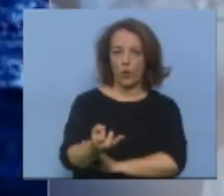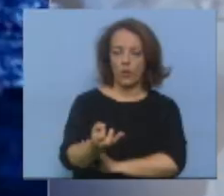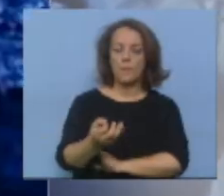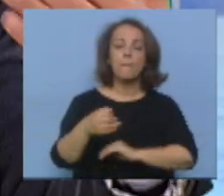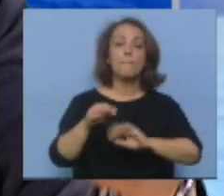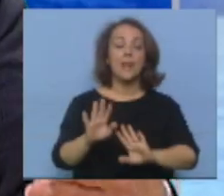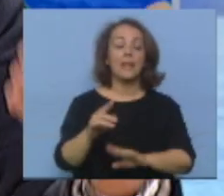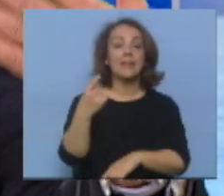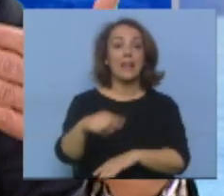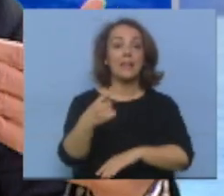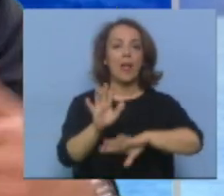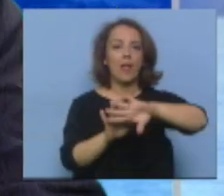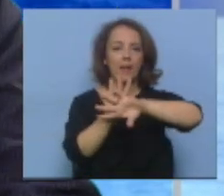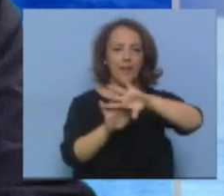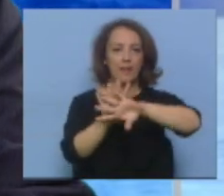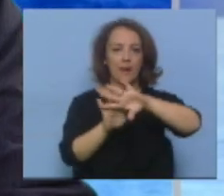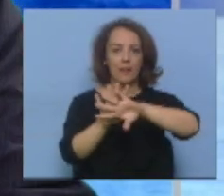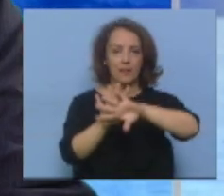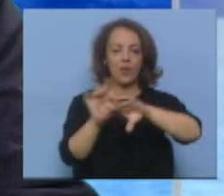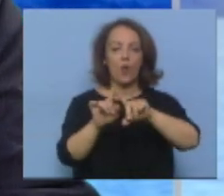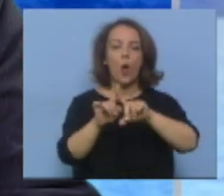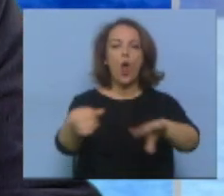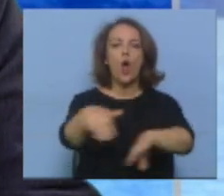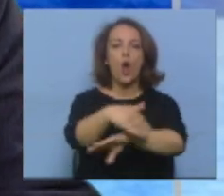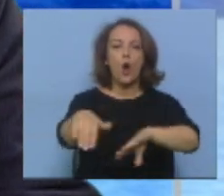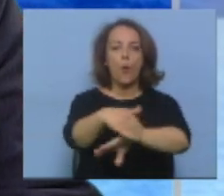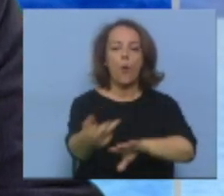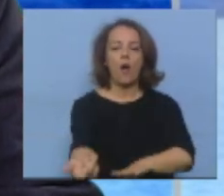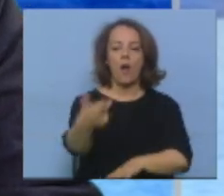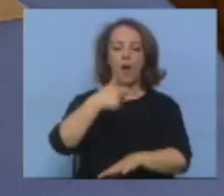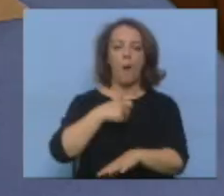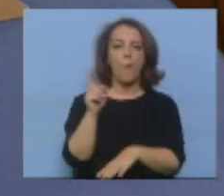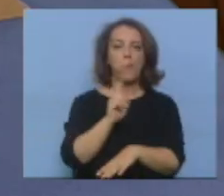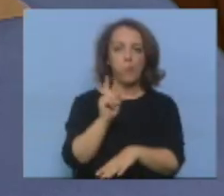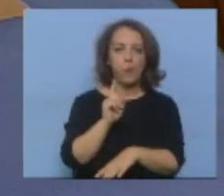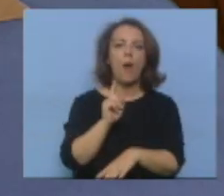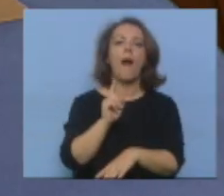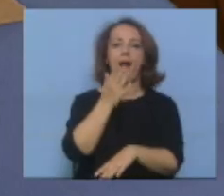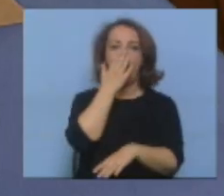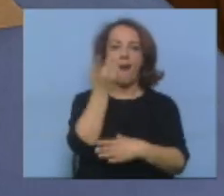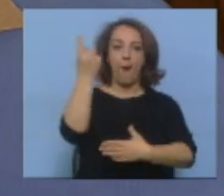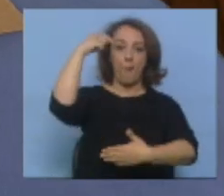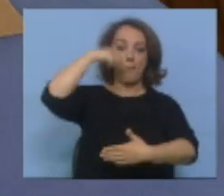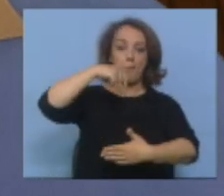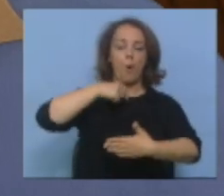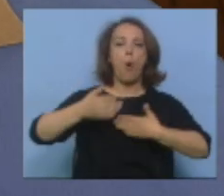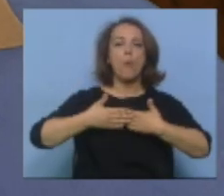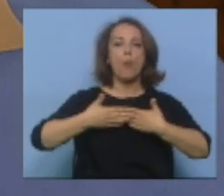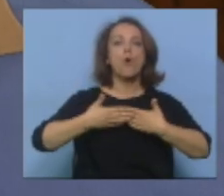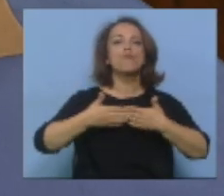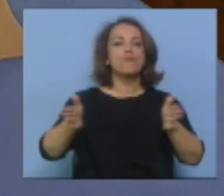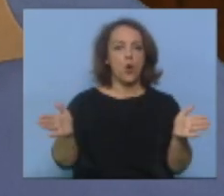grade que impede de ir da rua para dentro, posso manter as portas abertas de maneira que quem passa na